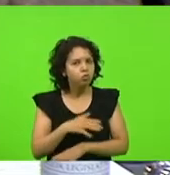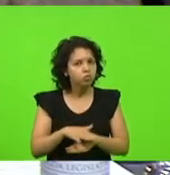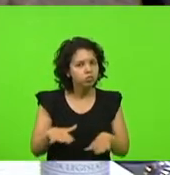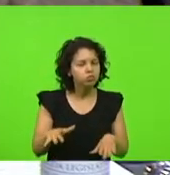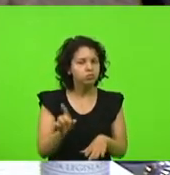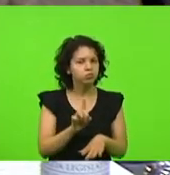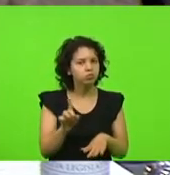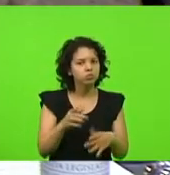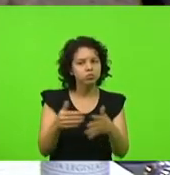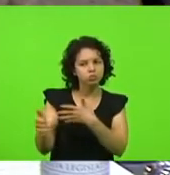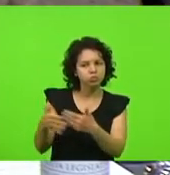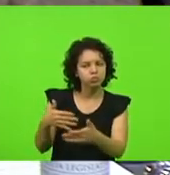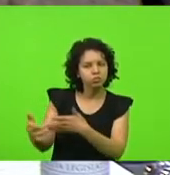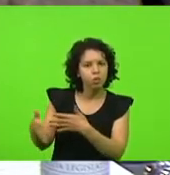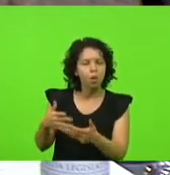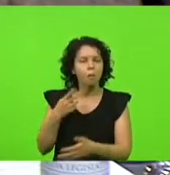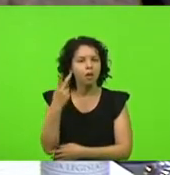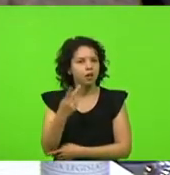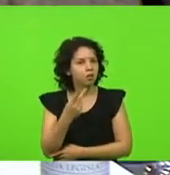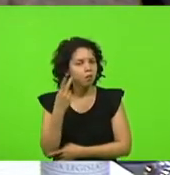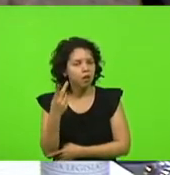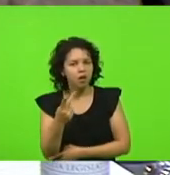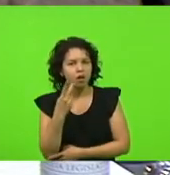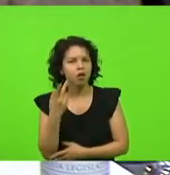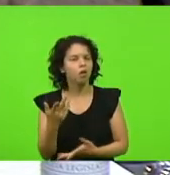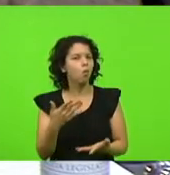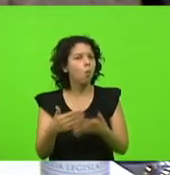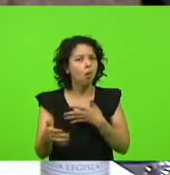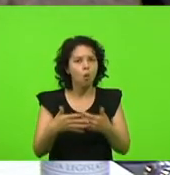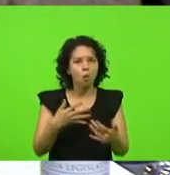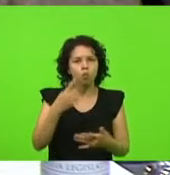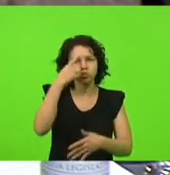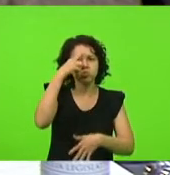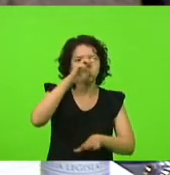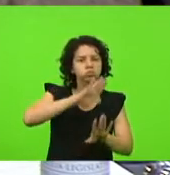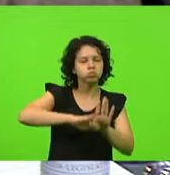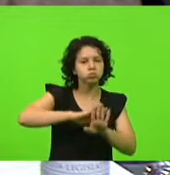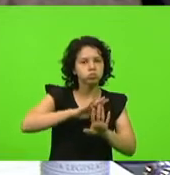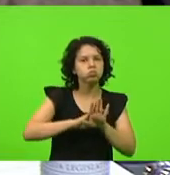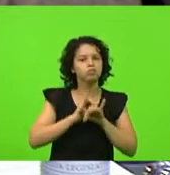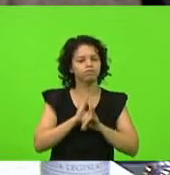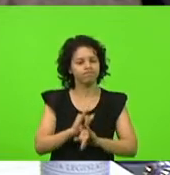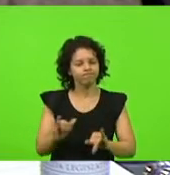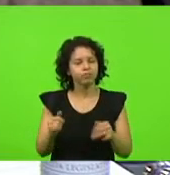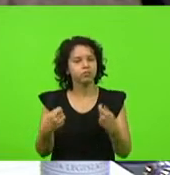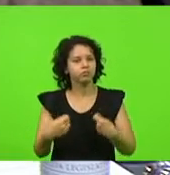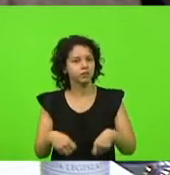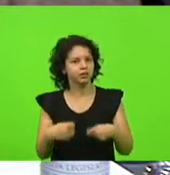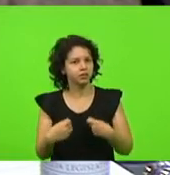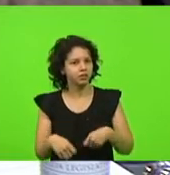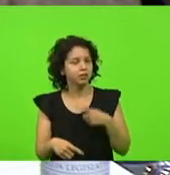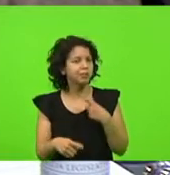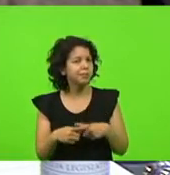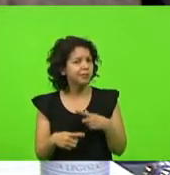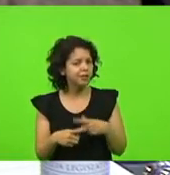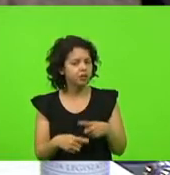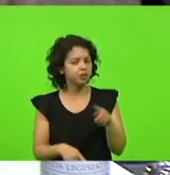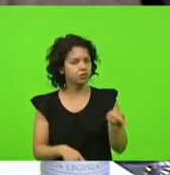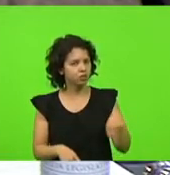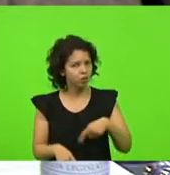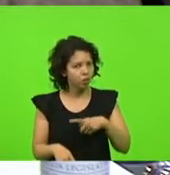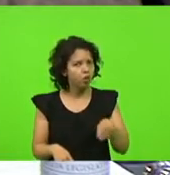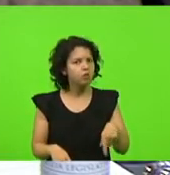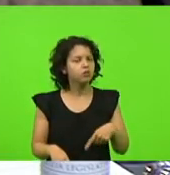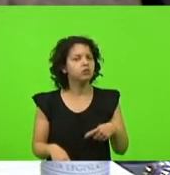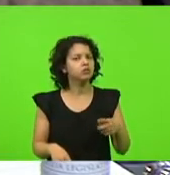parlamentar, em qualquer circunstância, em qualquer ideologia aqui, ela tem que se manifestar. Porque nós temos o direito e a